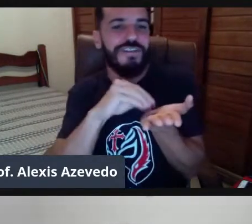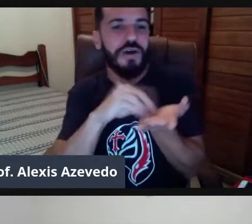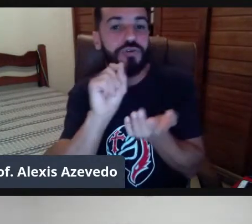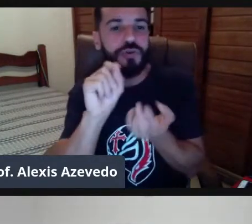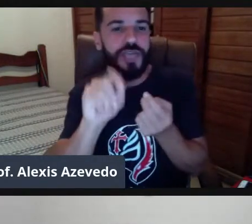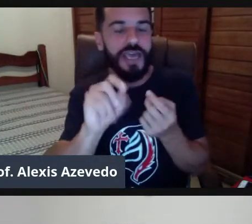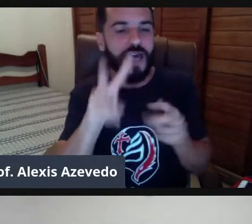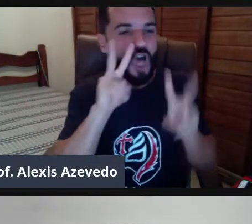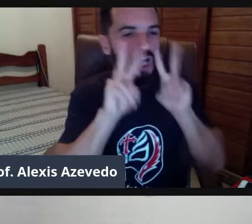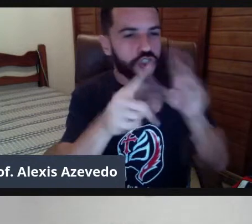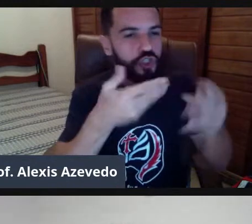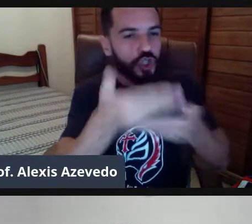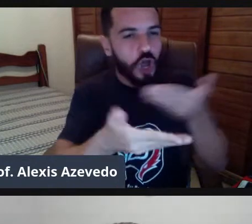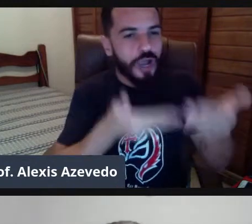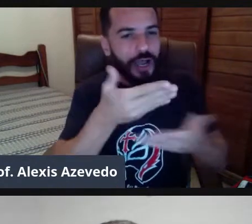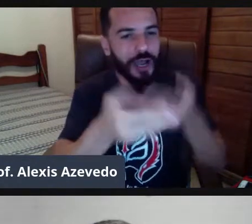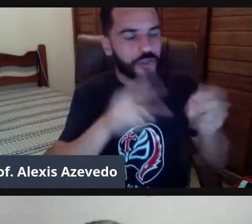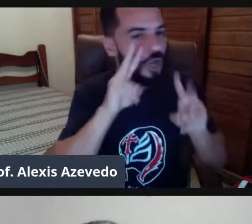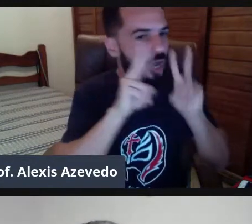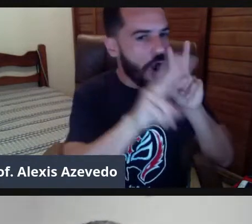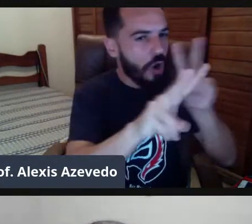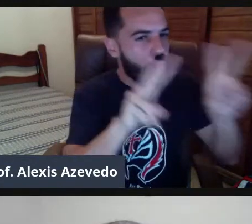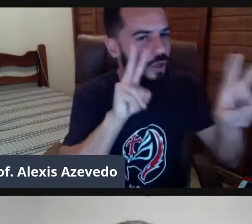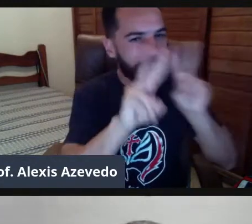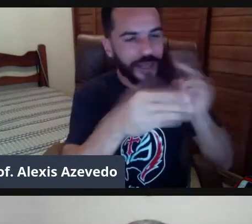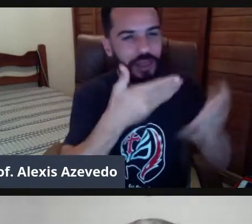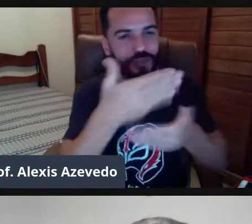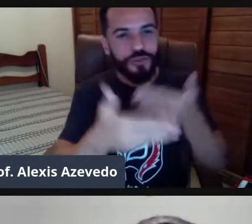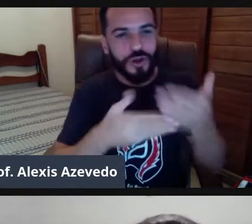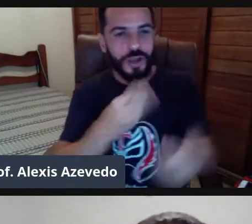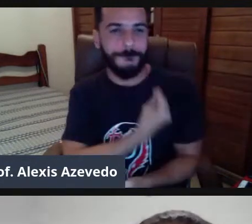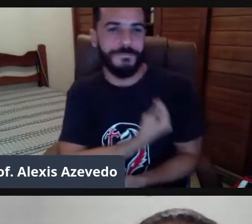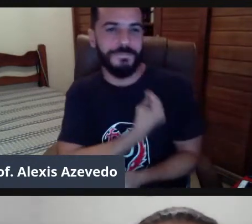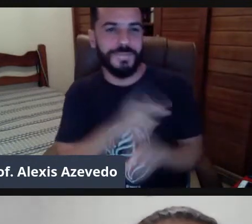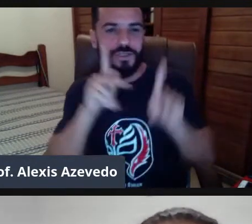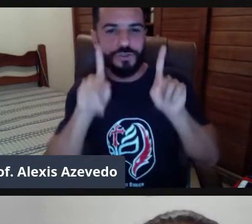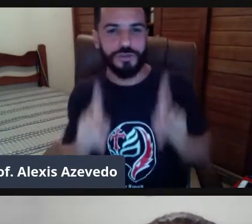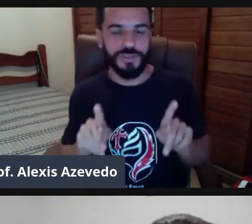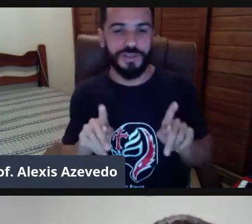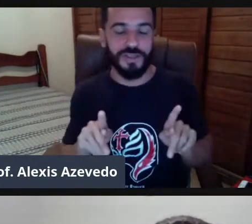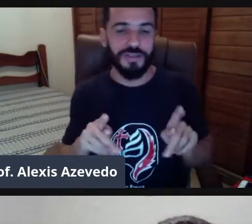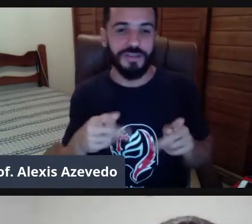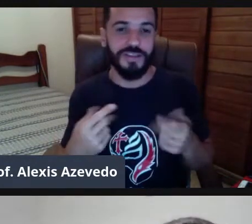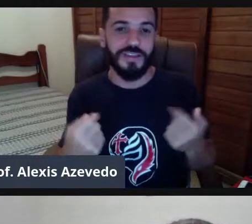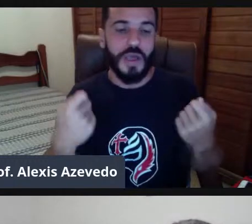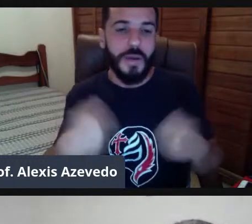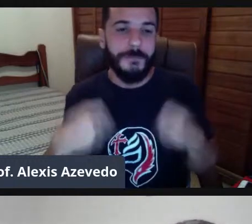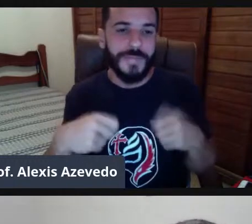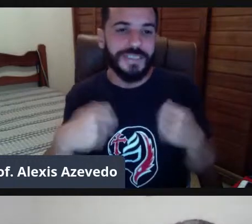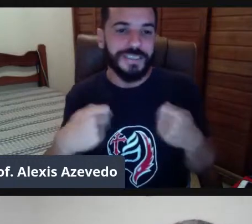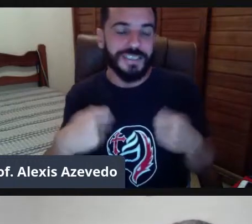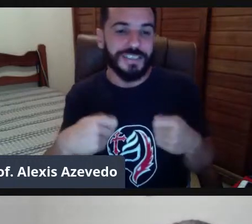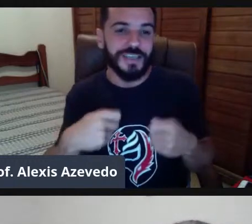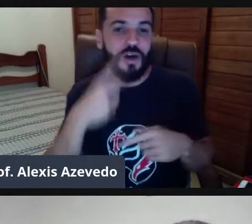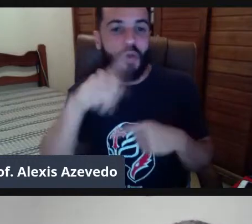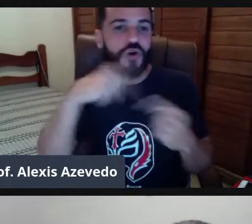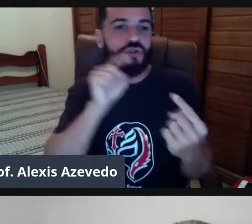olhares, isso é muito importante para a gente ser mais humano, ser o que a gente é, né?